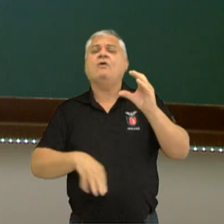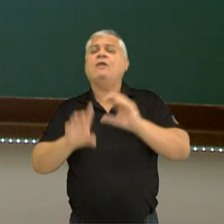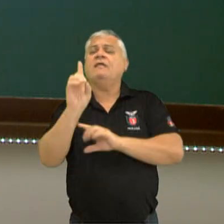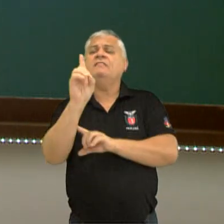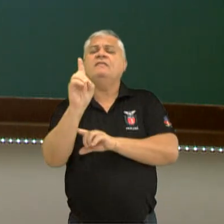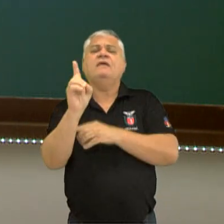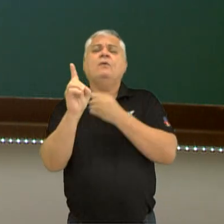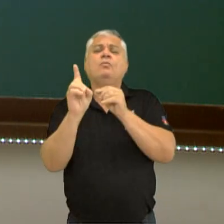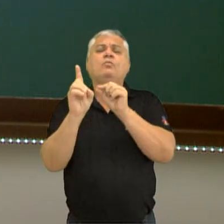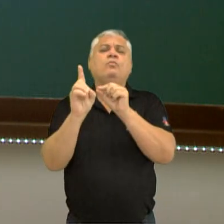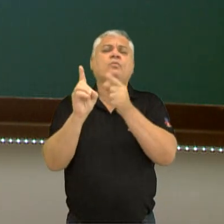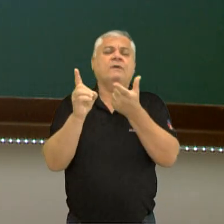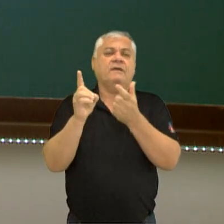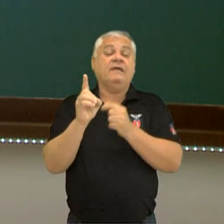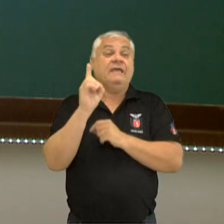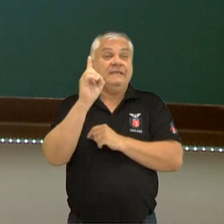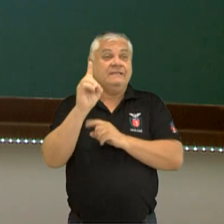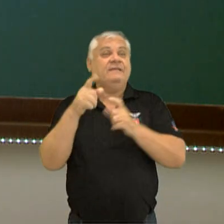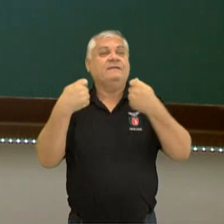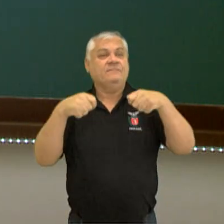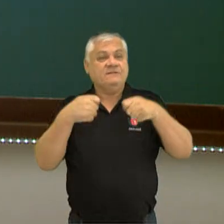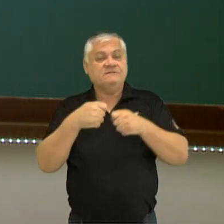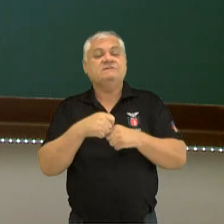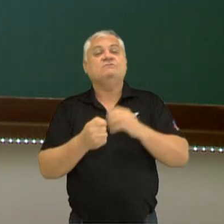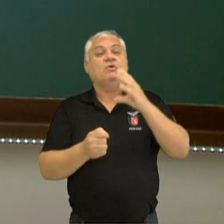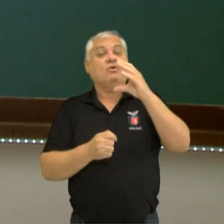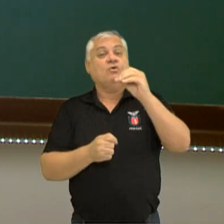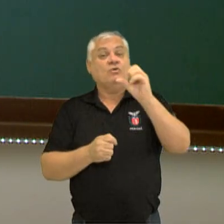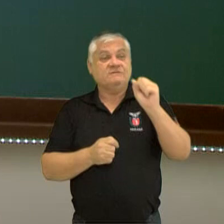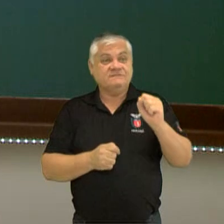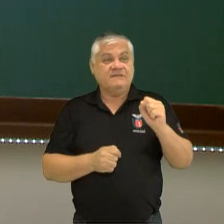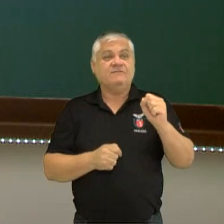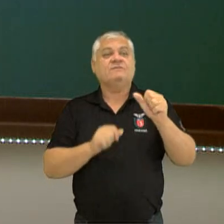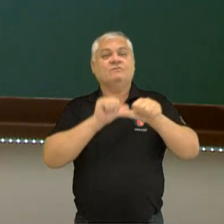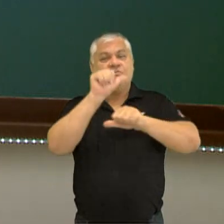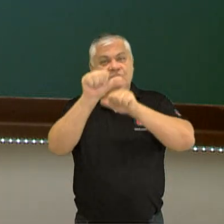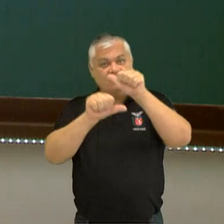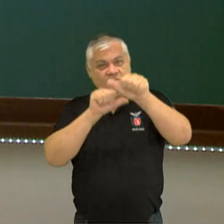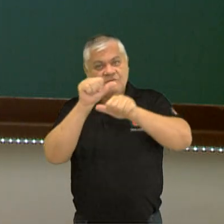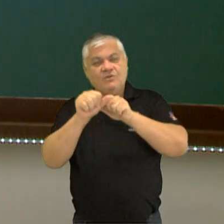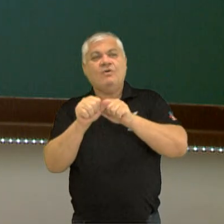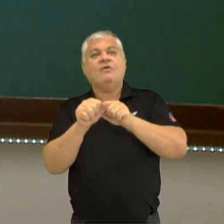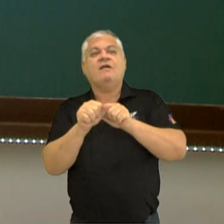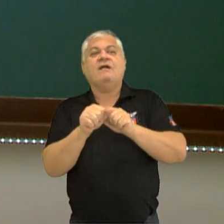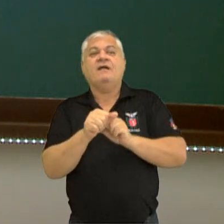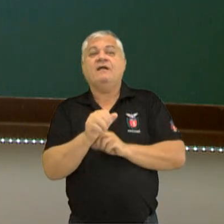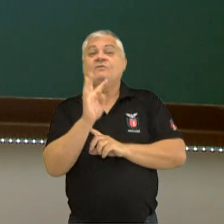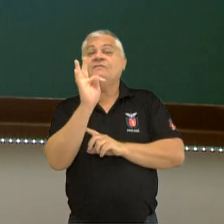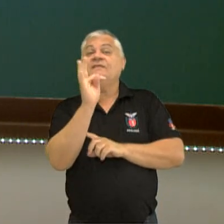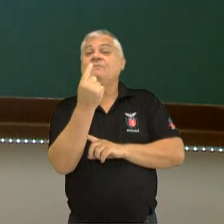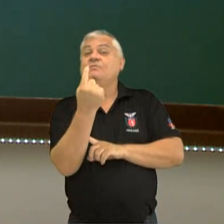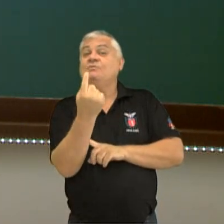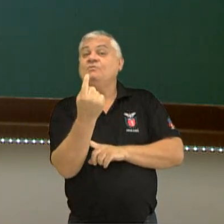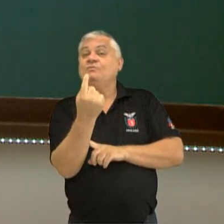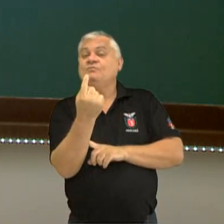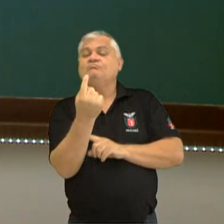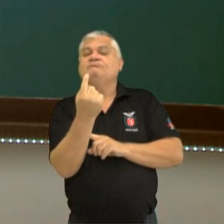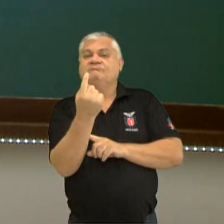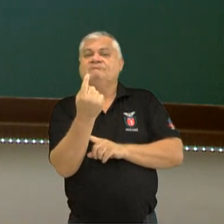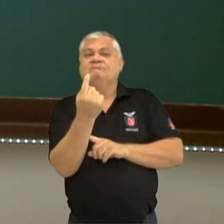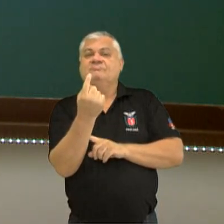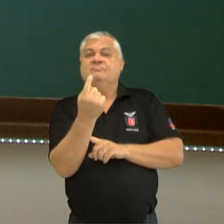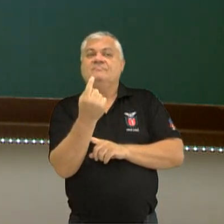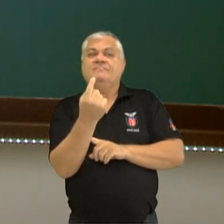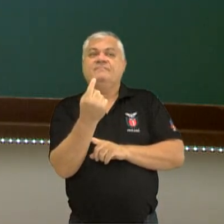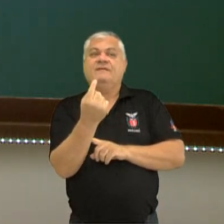de D. Para calcular o valor de D, eu vou substituir o T por 1, que eu sei que é a primeira medição, vale